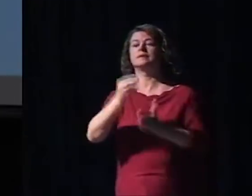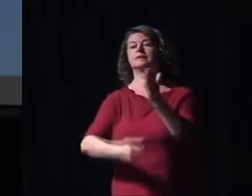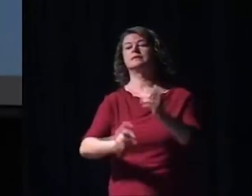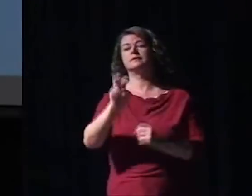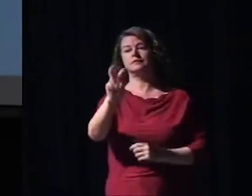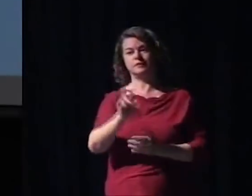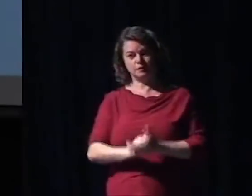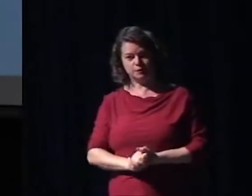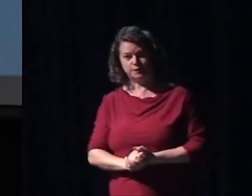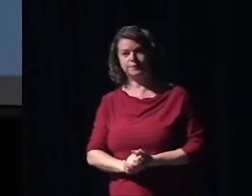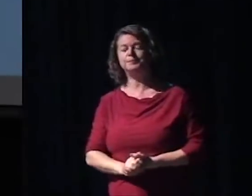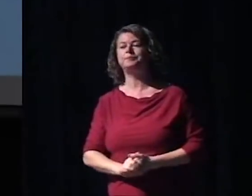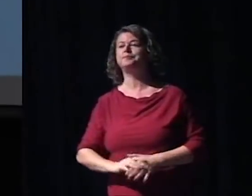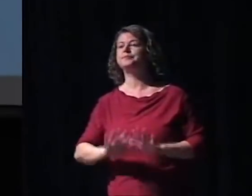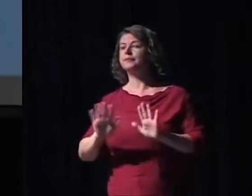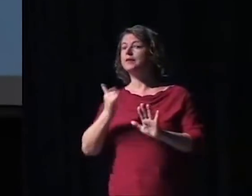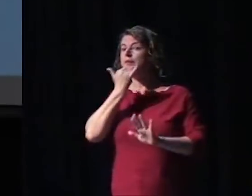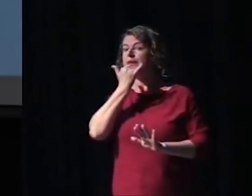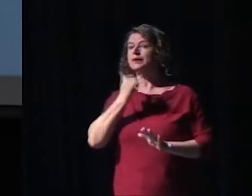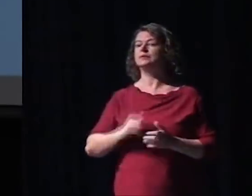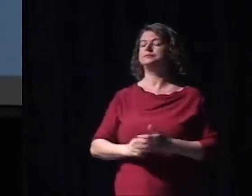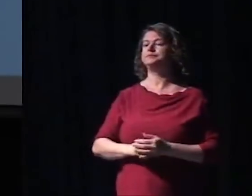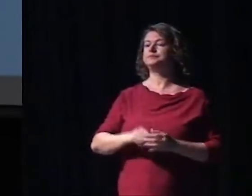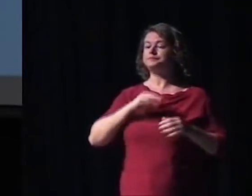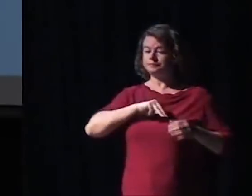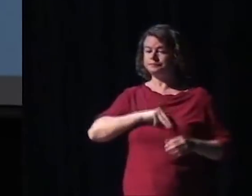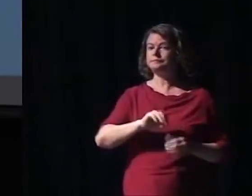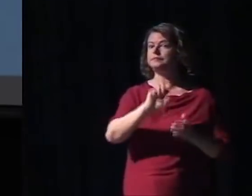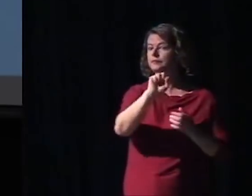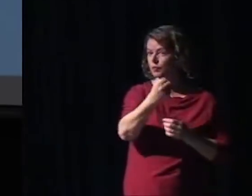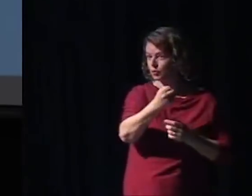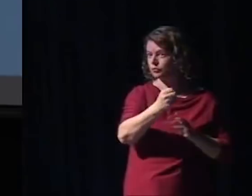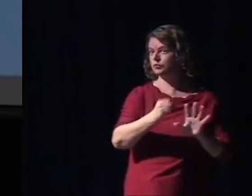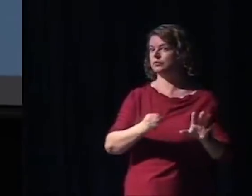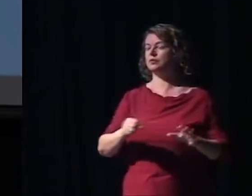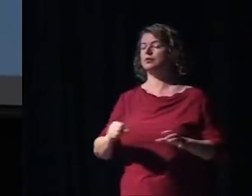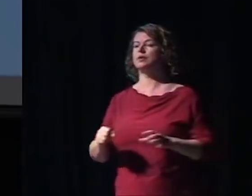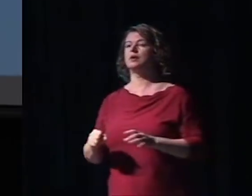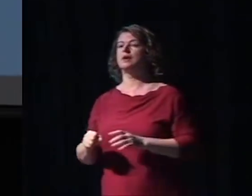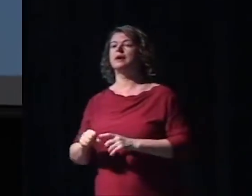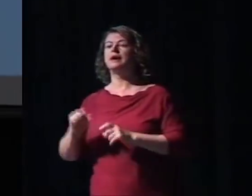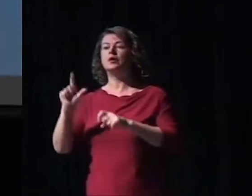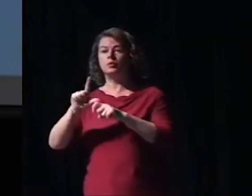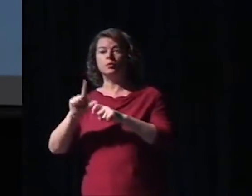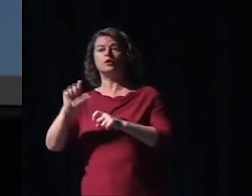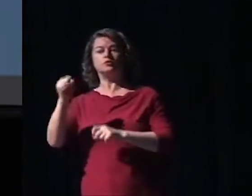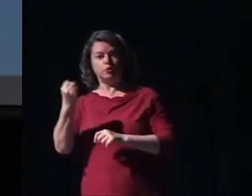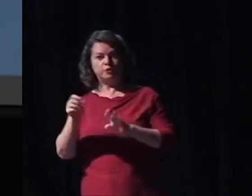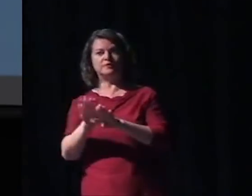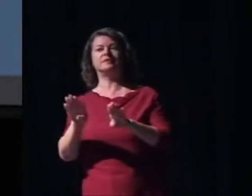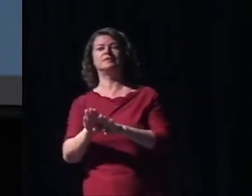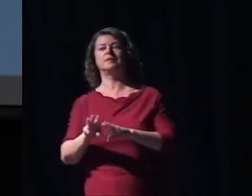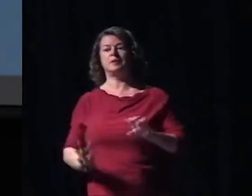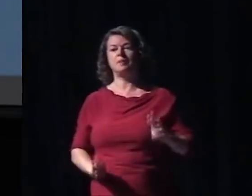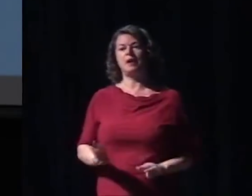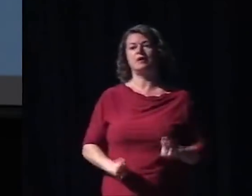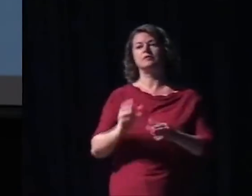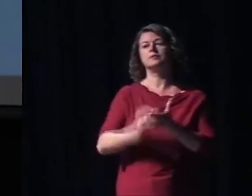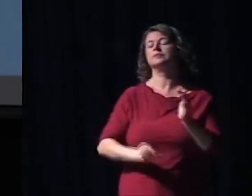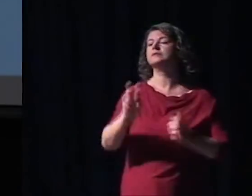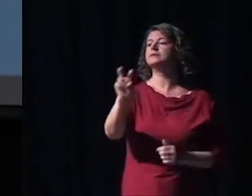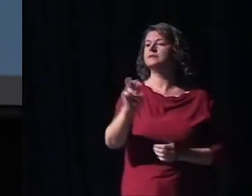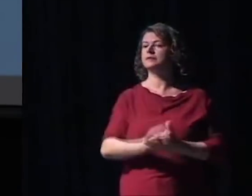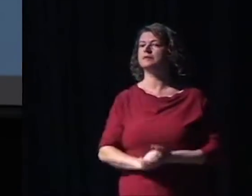em Mateus 8 e Marcos 5, e Lucas 8 também, a mesma passagem. A mulher toca, e Jesus fala